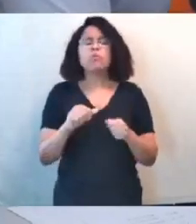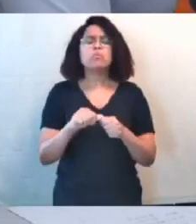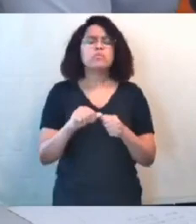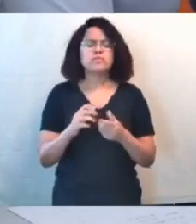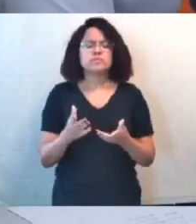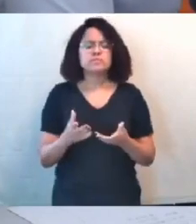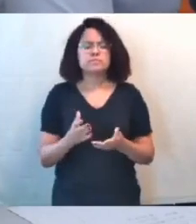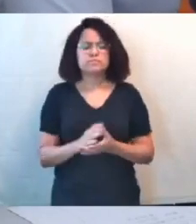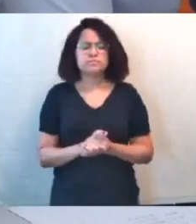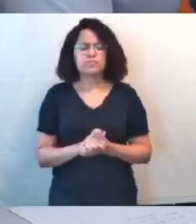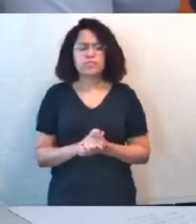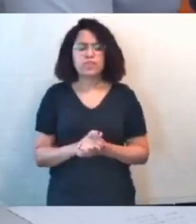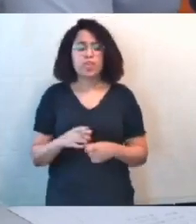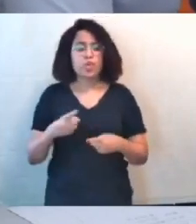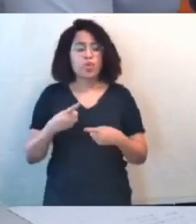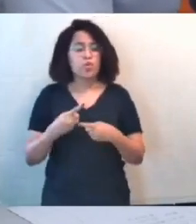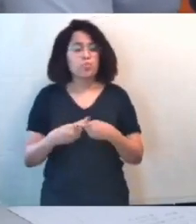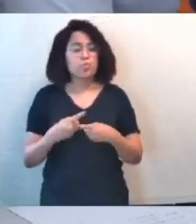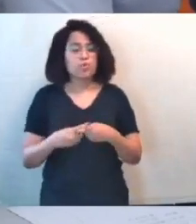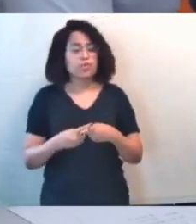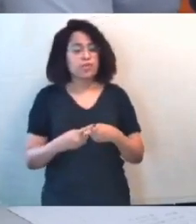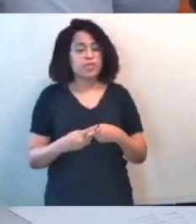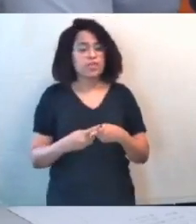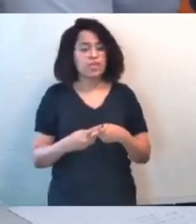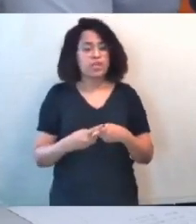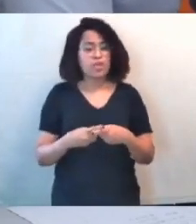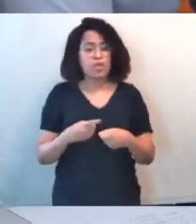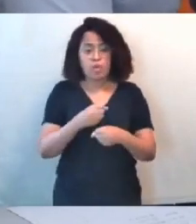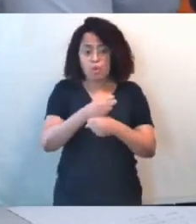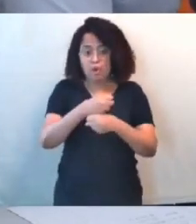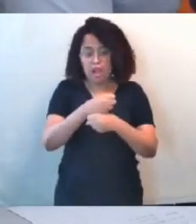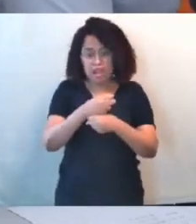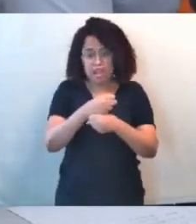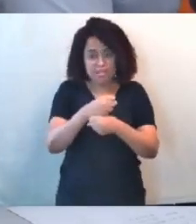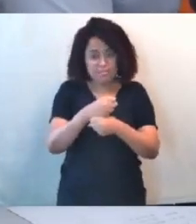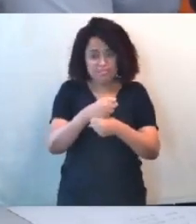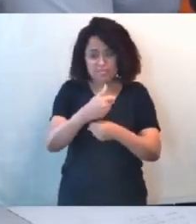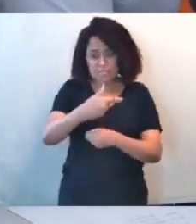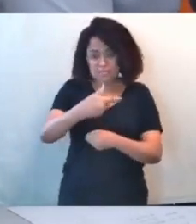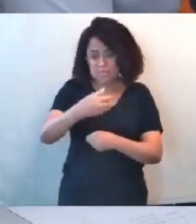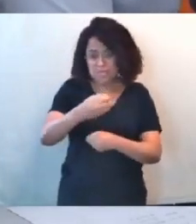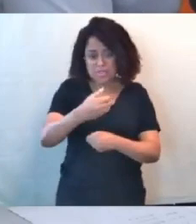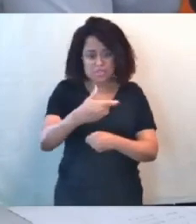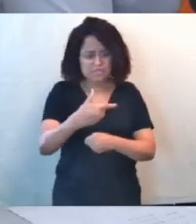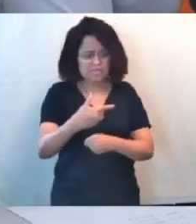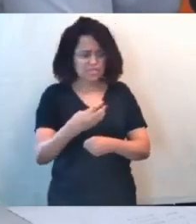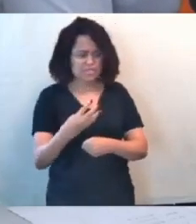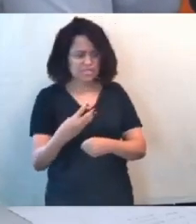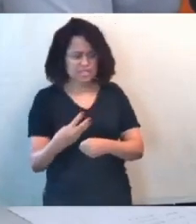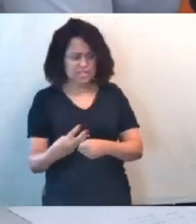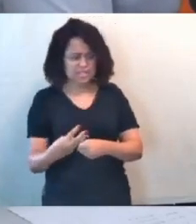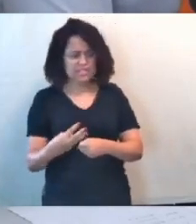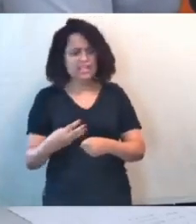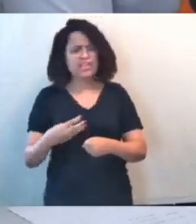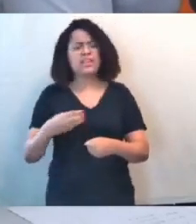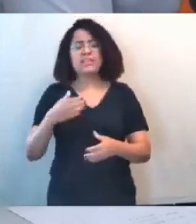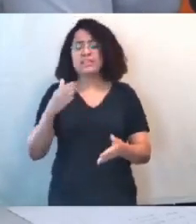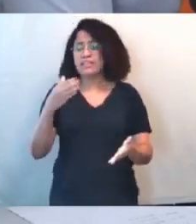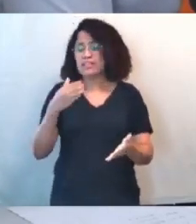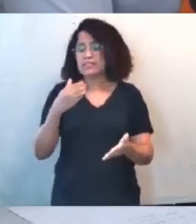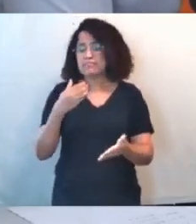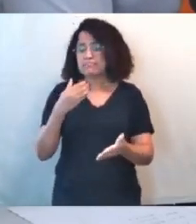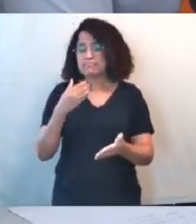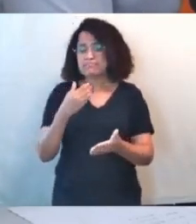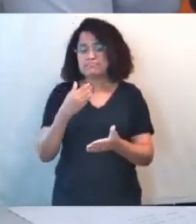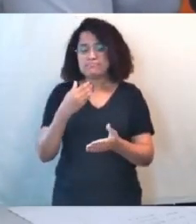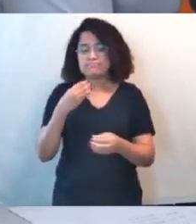Porque o ano de 2023 já está acabando. Ano que vem vai ser mais dinheiro para o transporte público. E a resposta desse ano que a gente